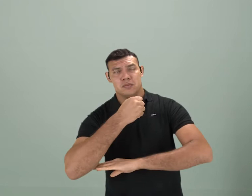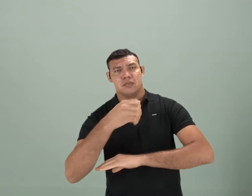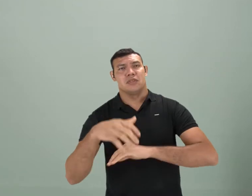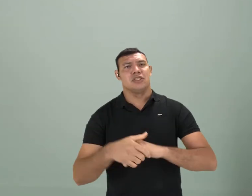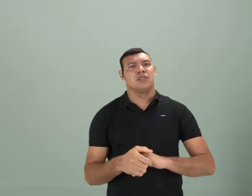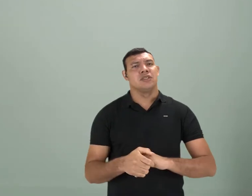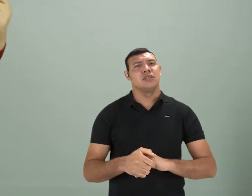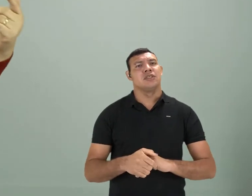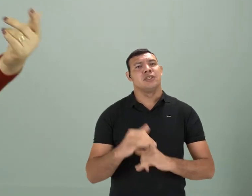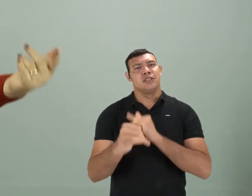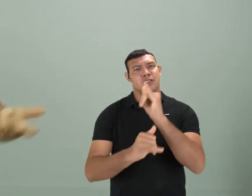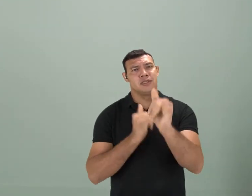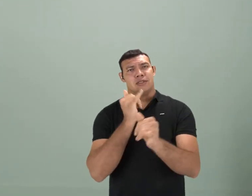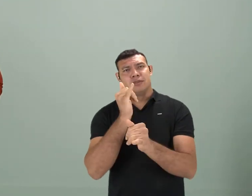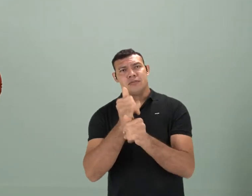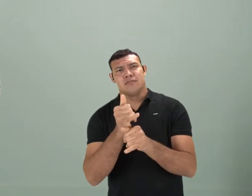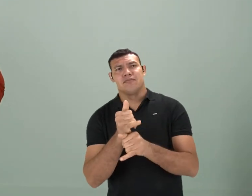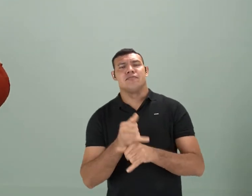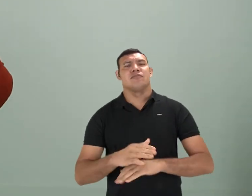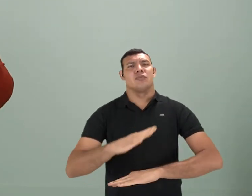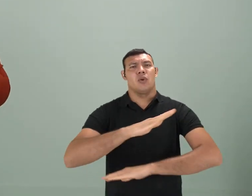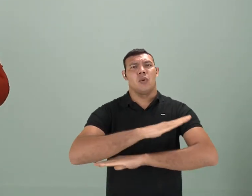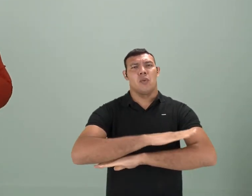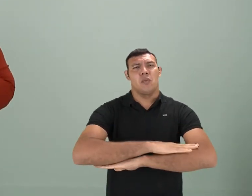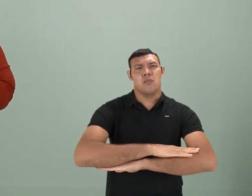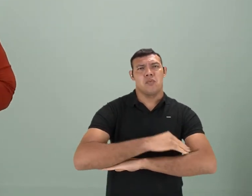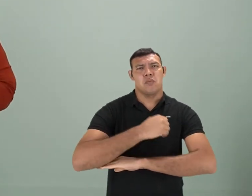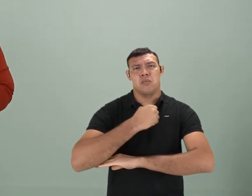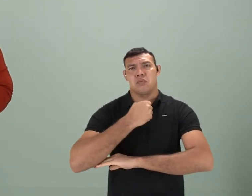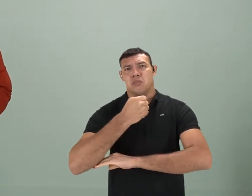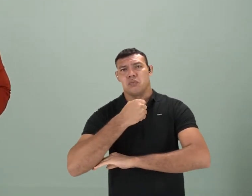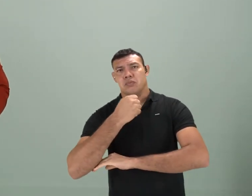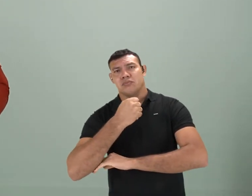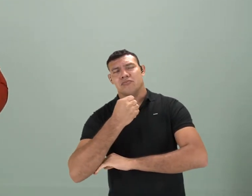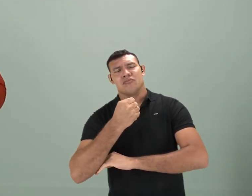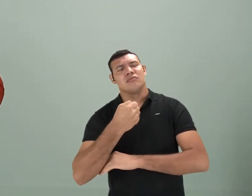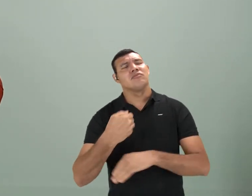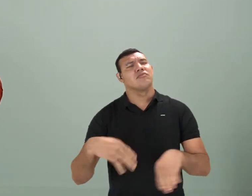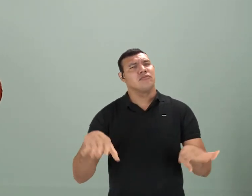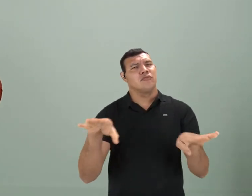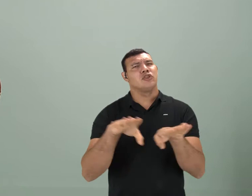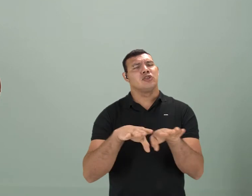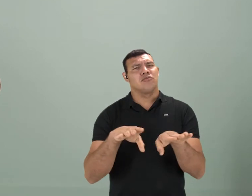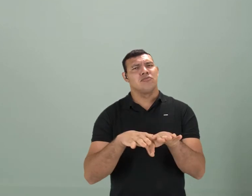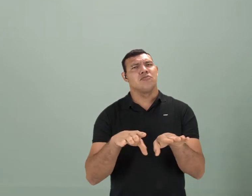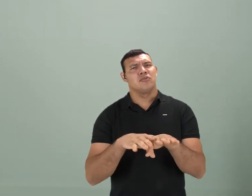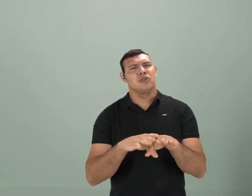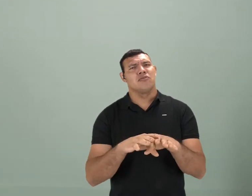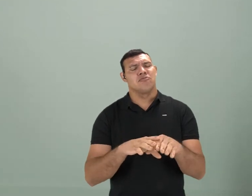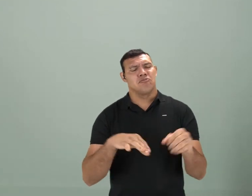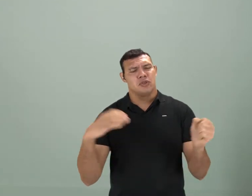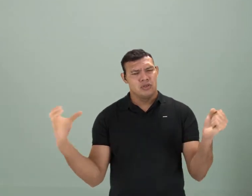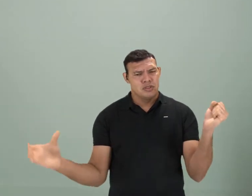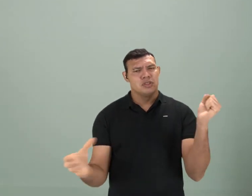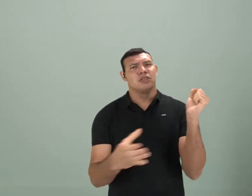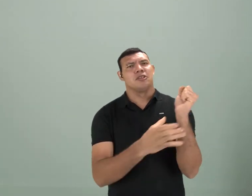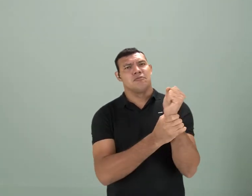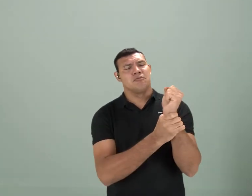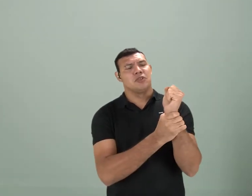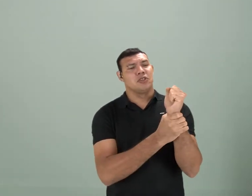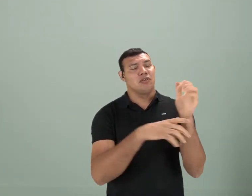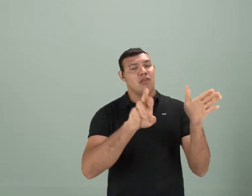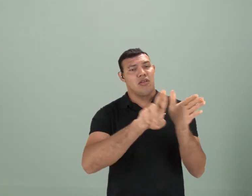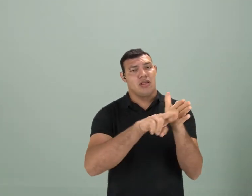na internet quanto nos telejornais, e sobretudo aqueles que ainda se prendem às notícias escritas, como